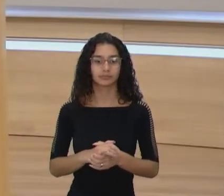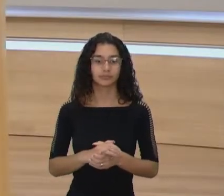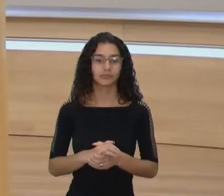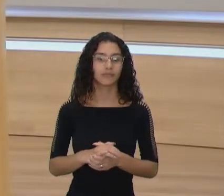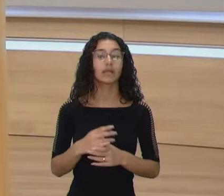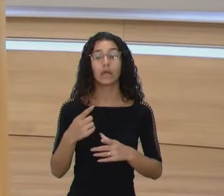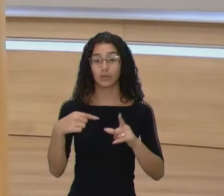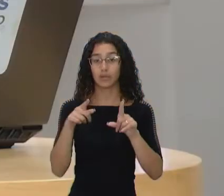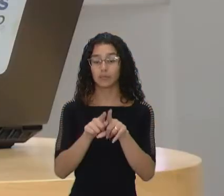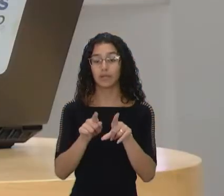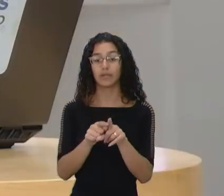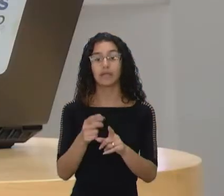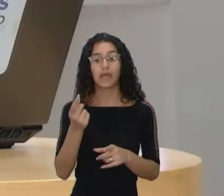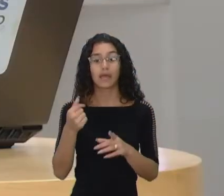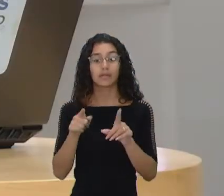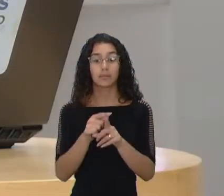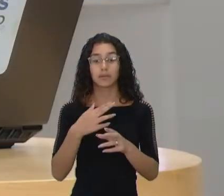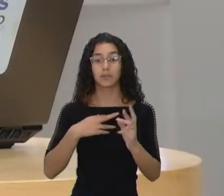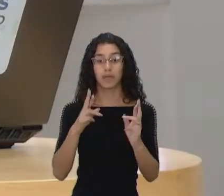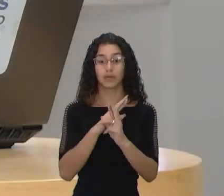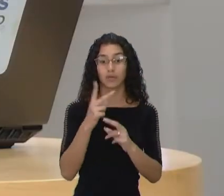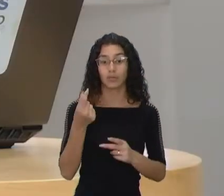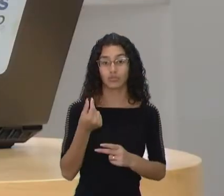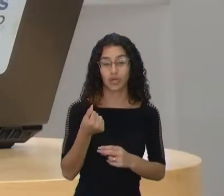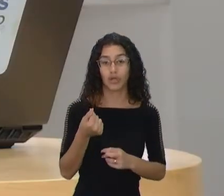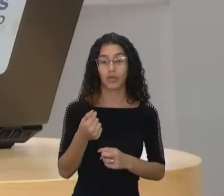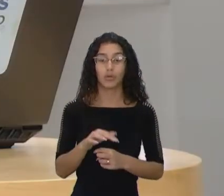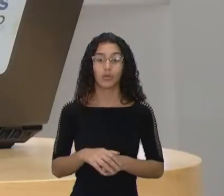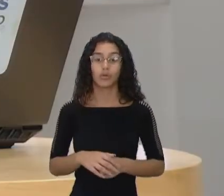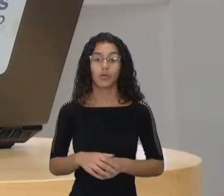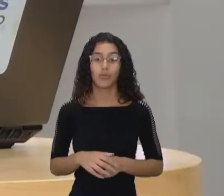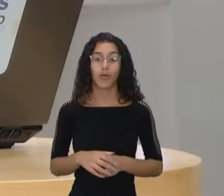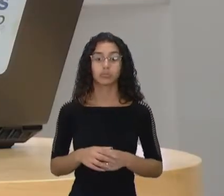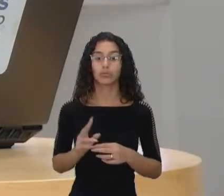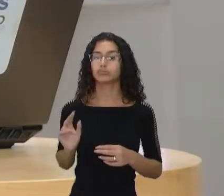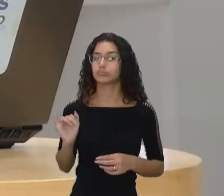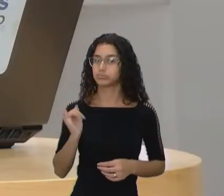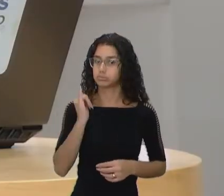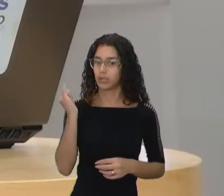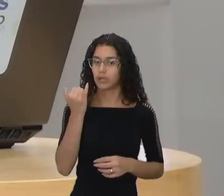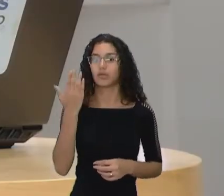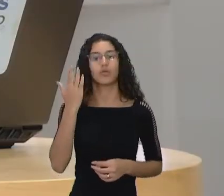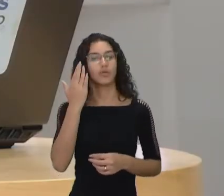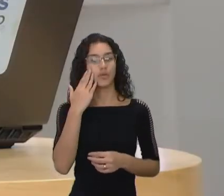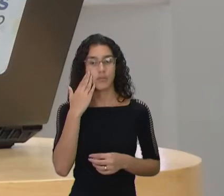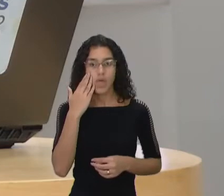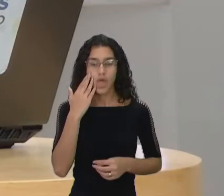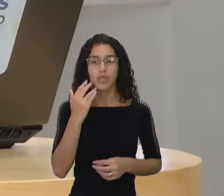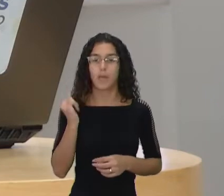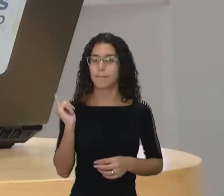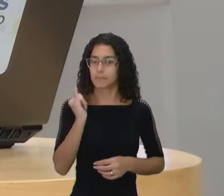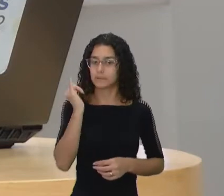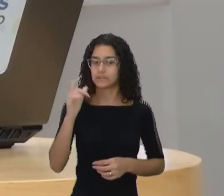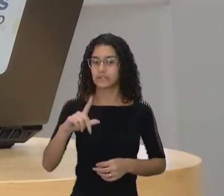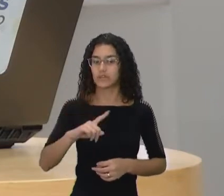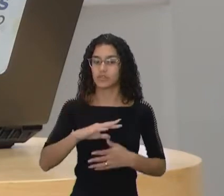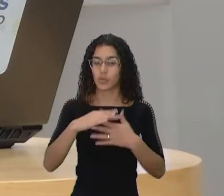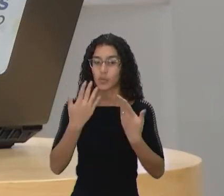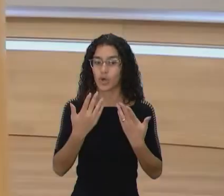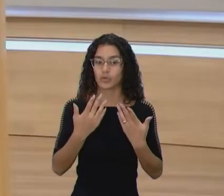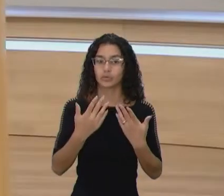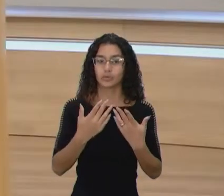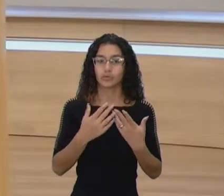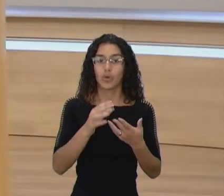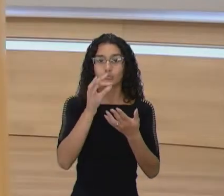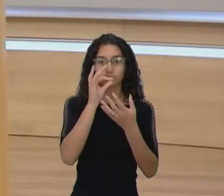para poder... E eu ganhava, então minha relação com o dinheiro ela sempre foi muito valiosa. Eu sabia do valor que ele tinha. Quantos balões